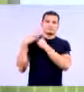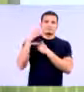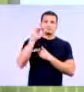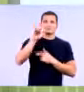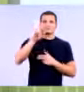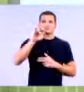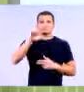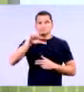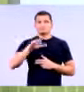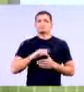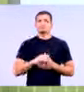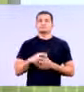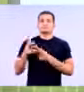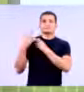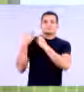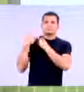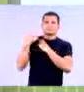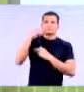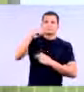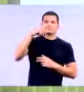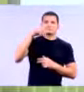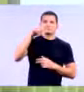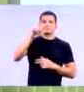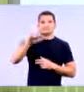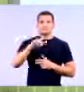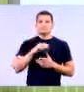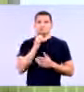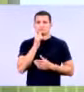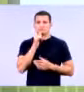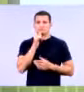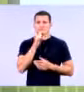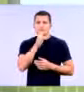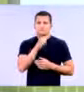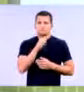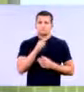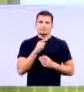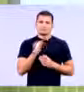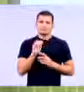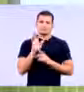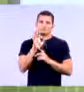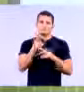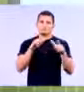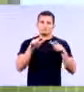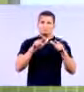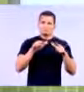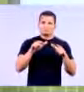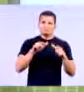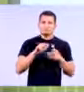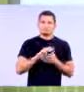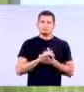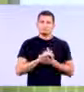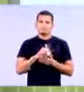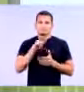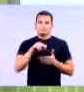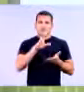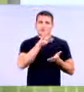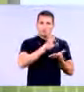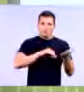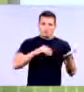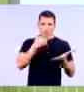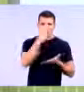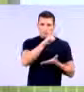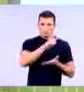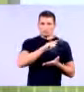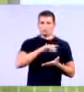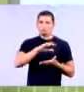ainda as responsabilidades penais. Se ele apresentar um trabalho que no todo é uma cópia de uma outra fonte, se não